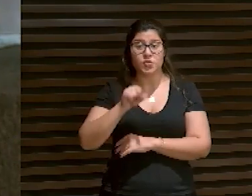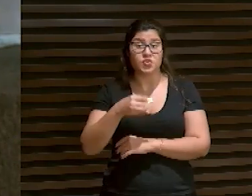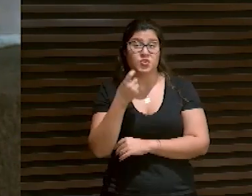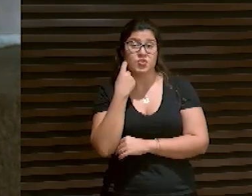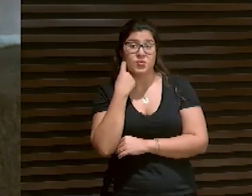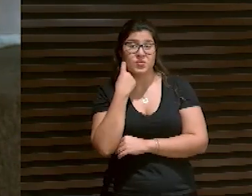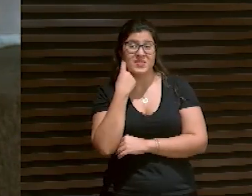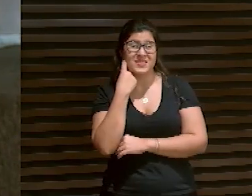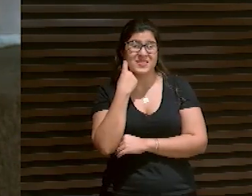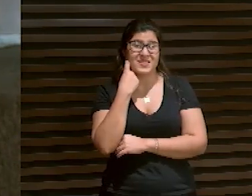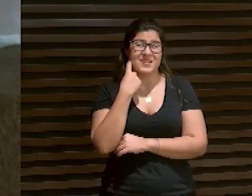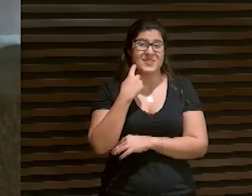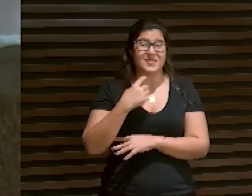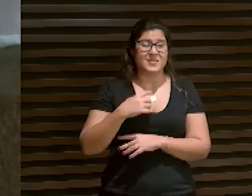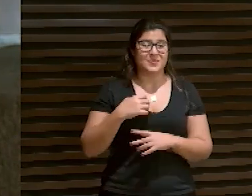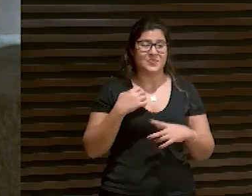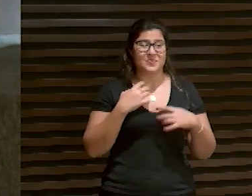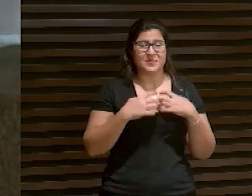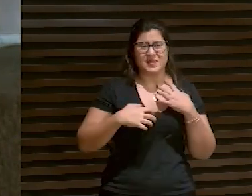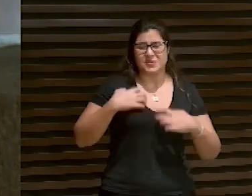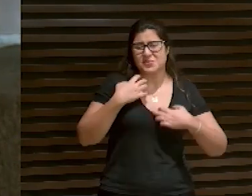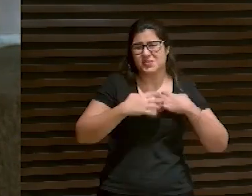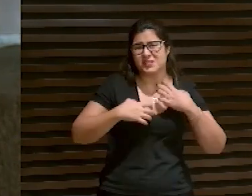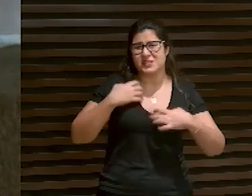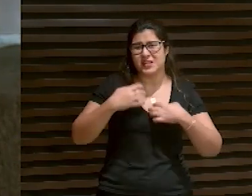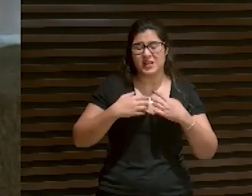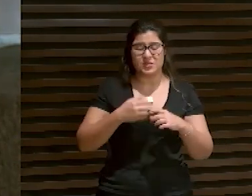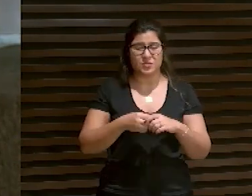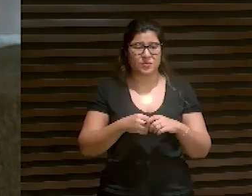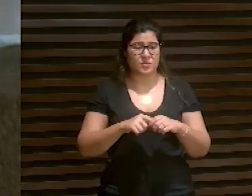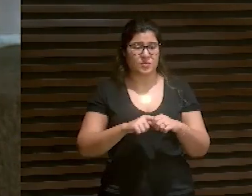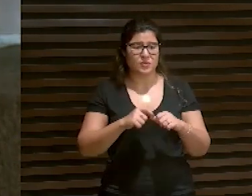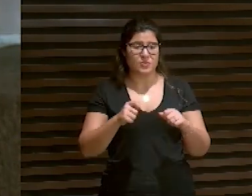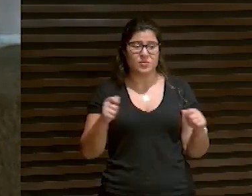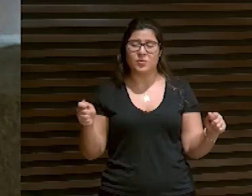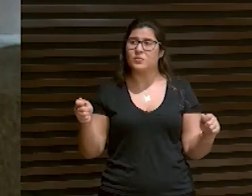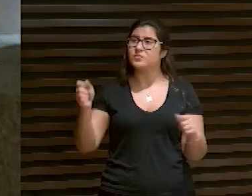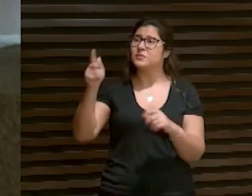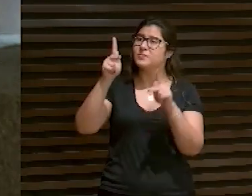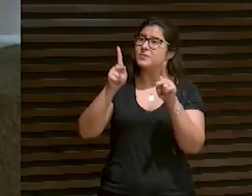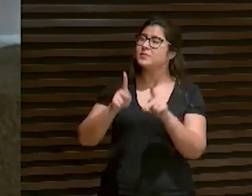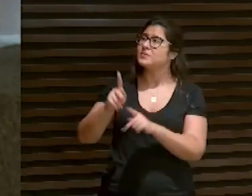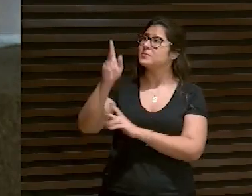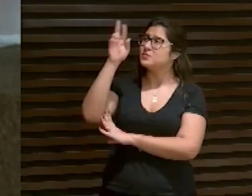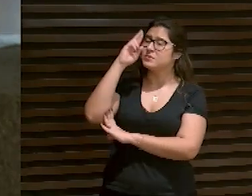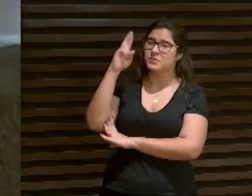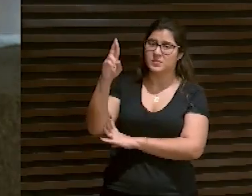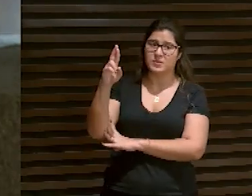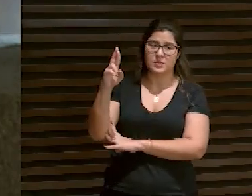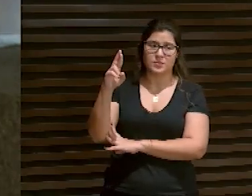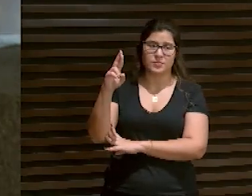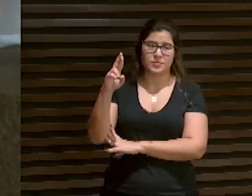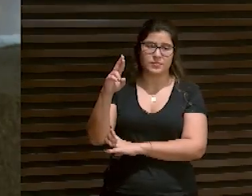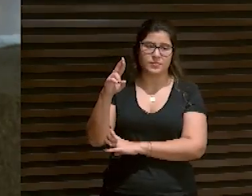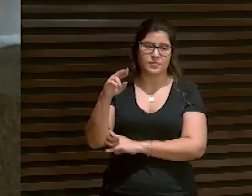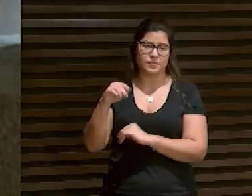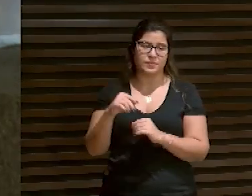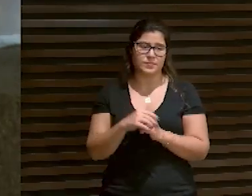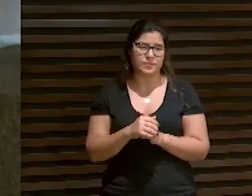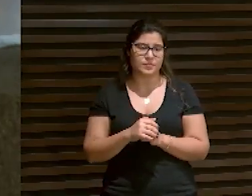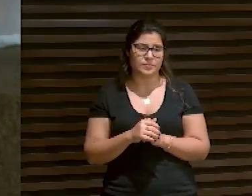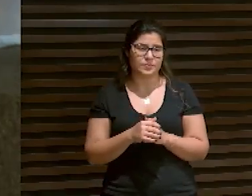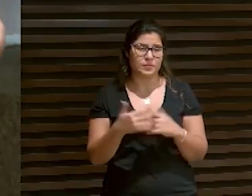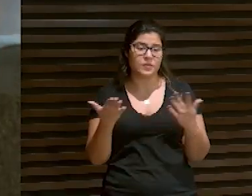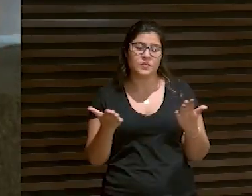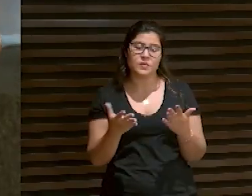angustiado porque está longe da presença do Senhor. Tínhamos um profeta fujão que agora sente falta do Senhor.